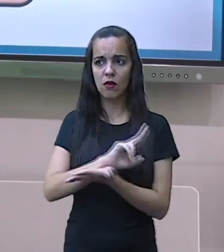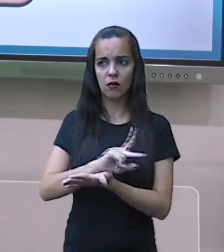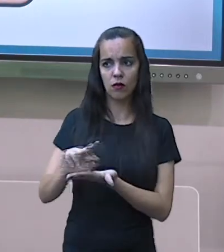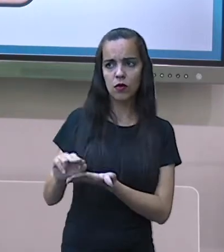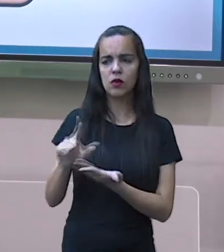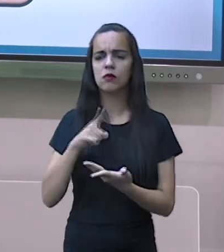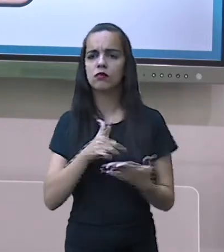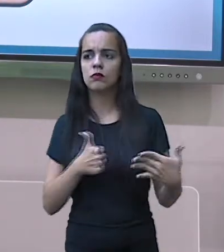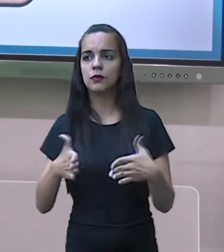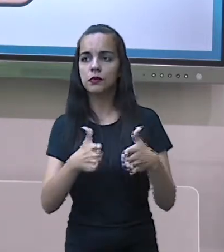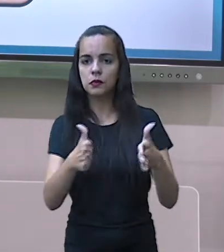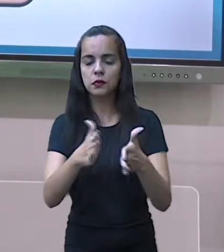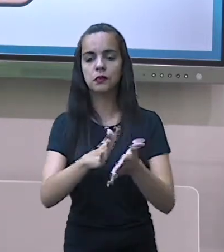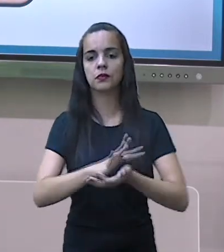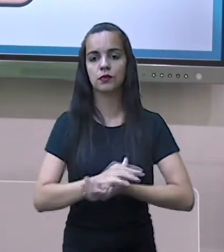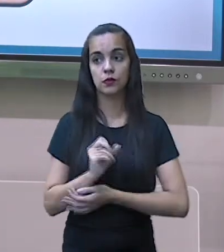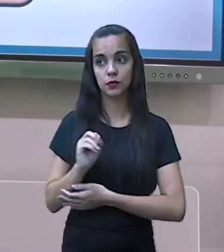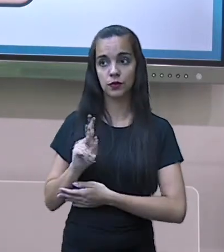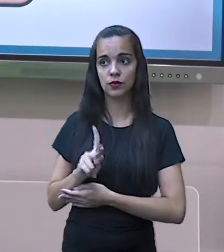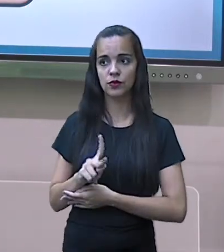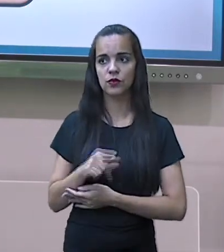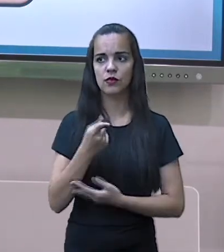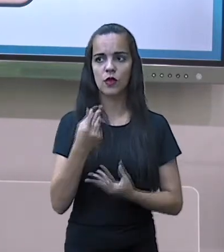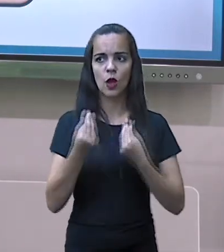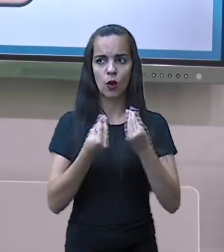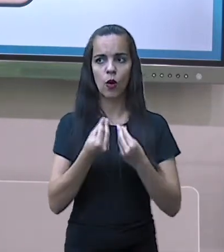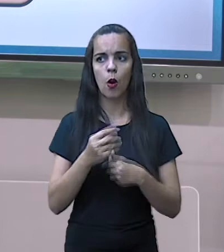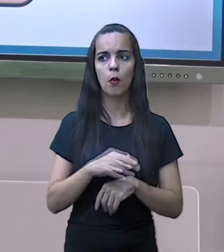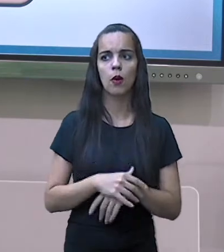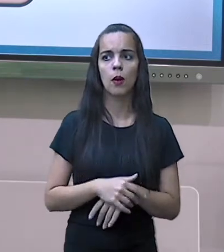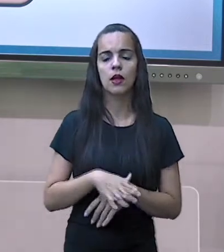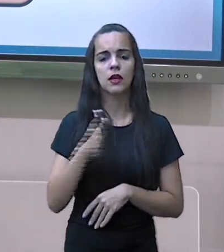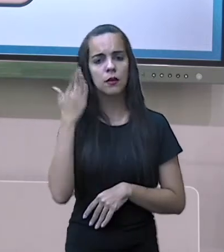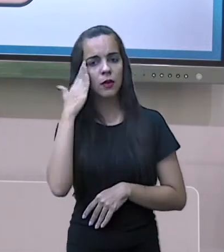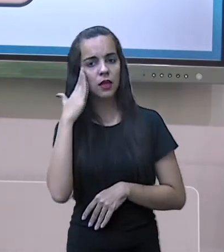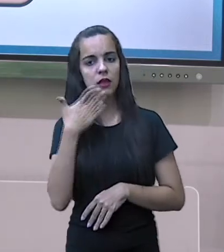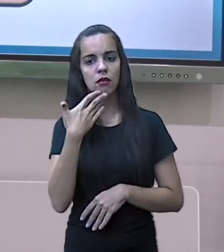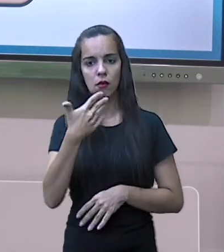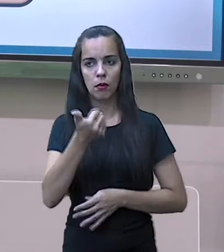para o oceano, ok? Que é a sua foz.